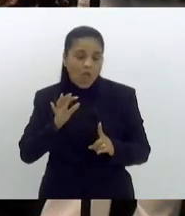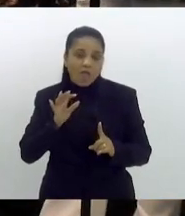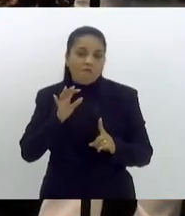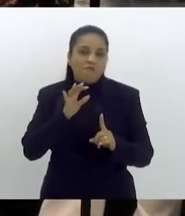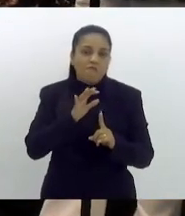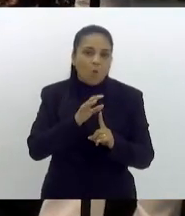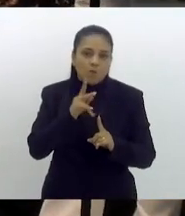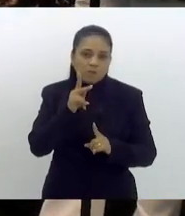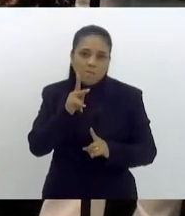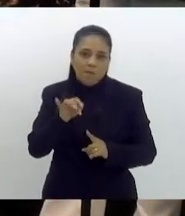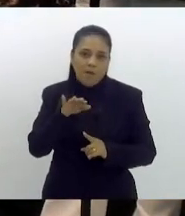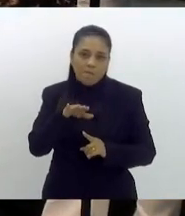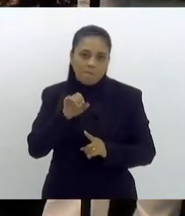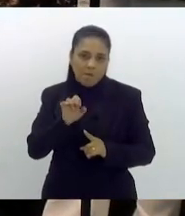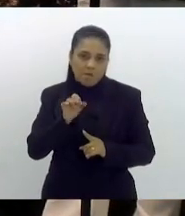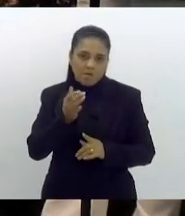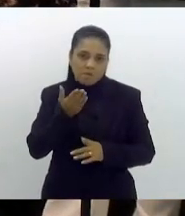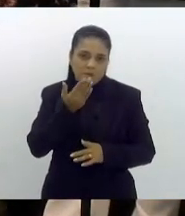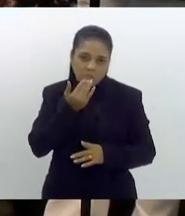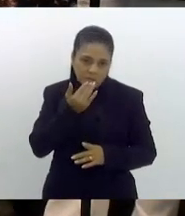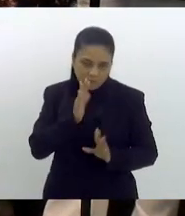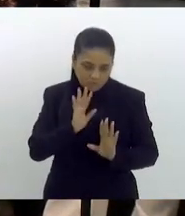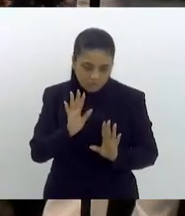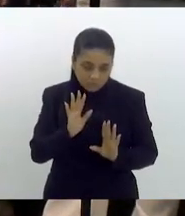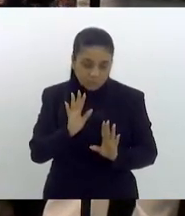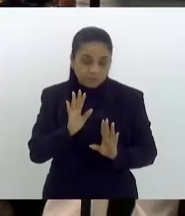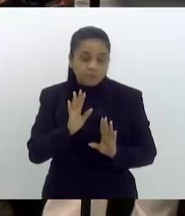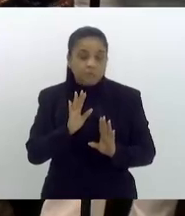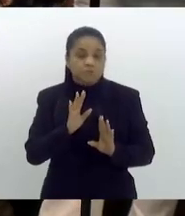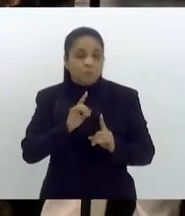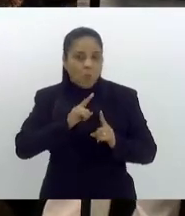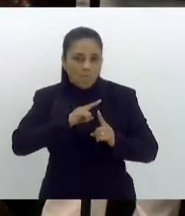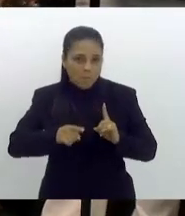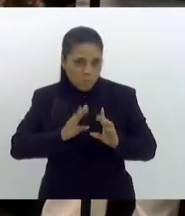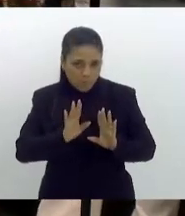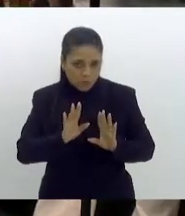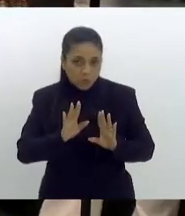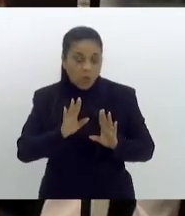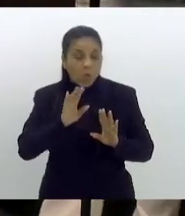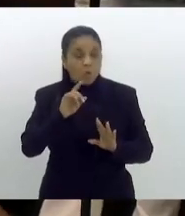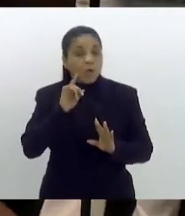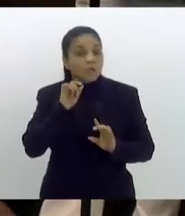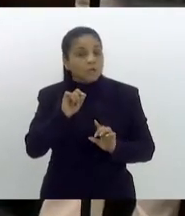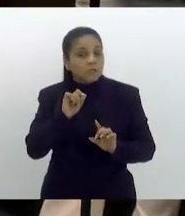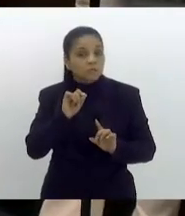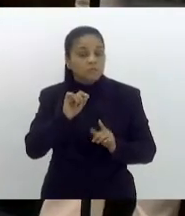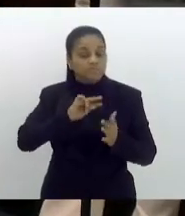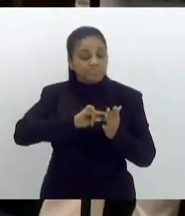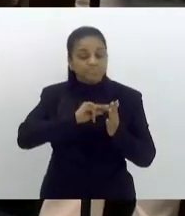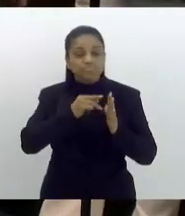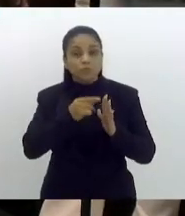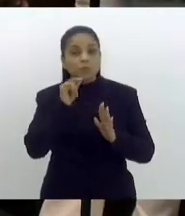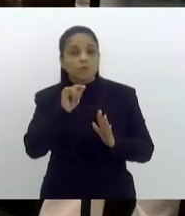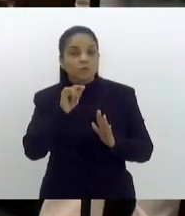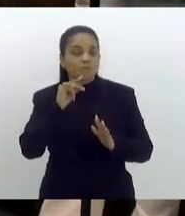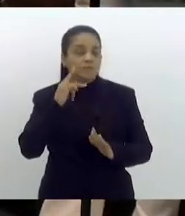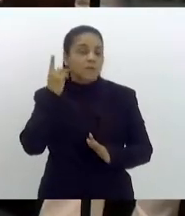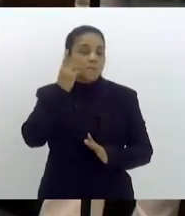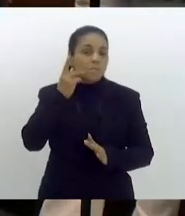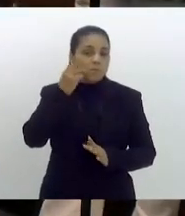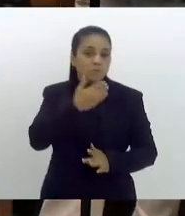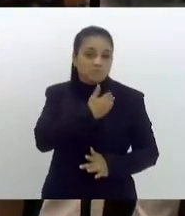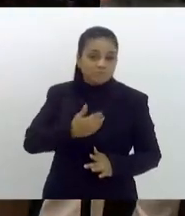paterna na alimentação o que a gente fala da política pública o que que vai te oferecido